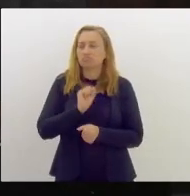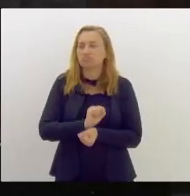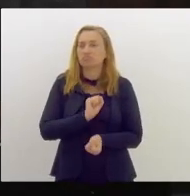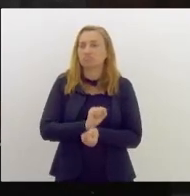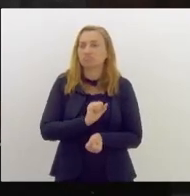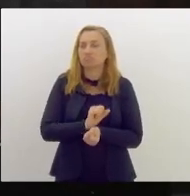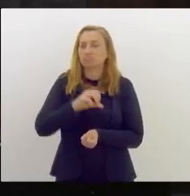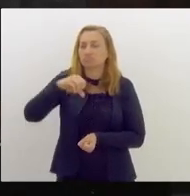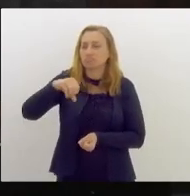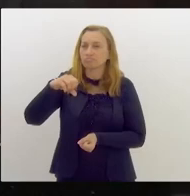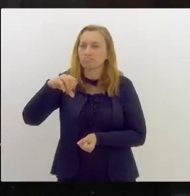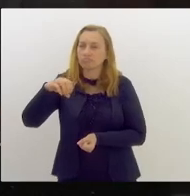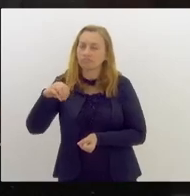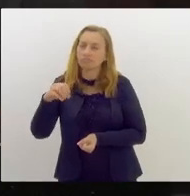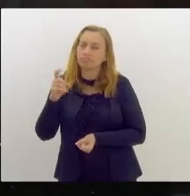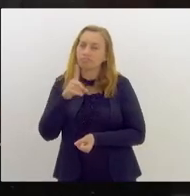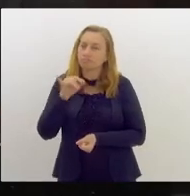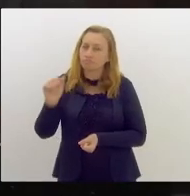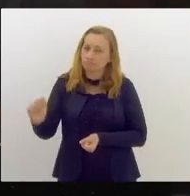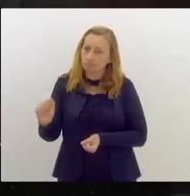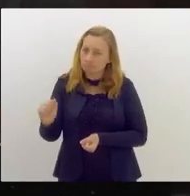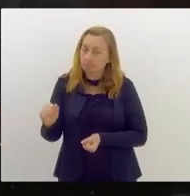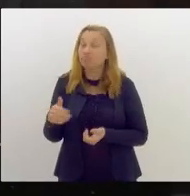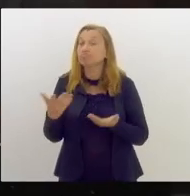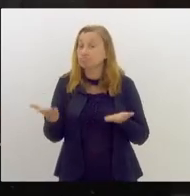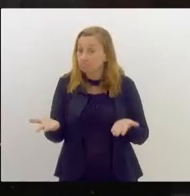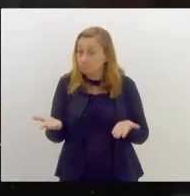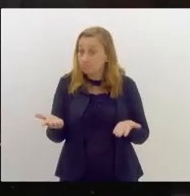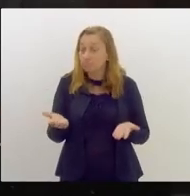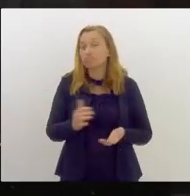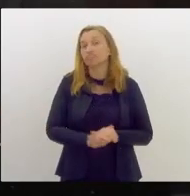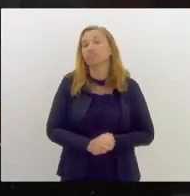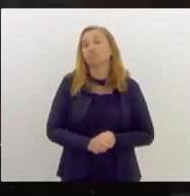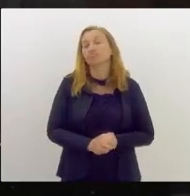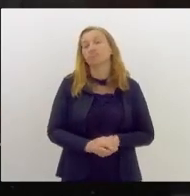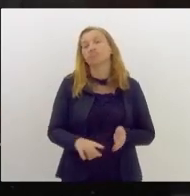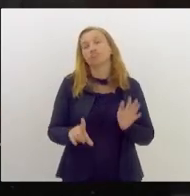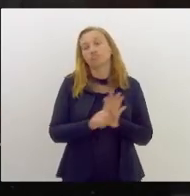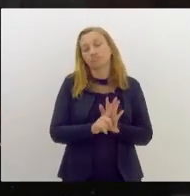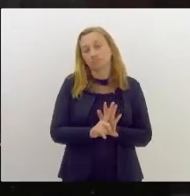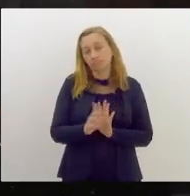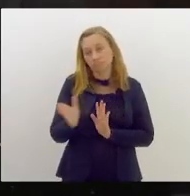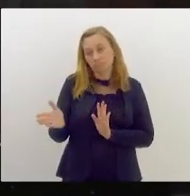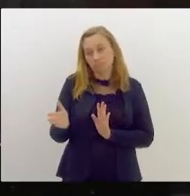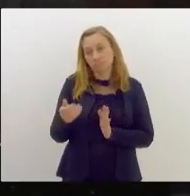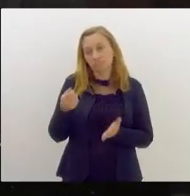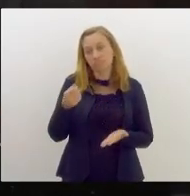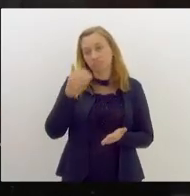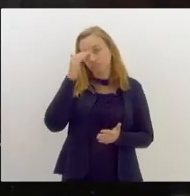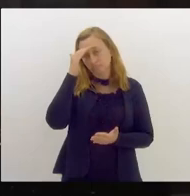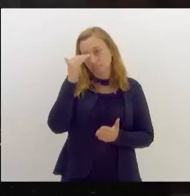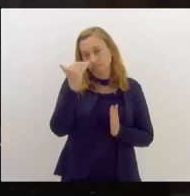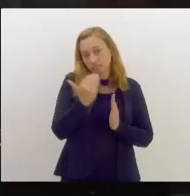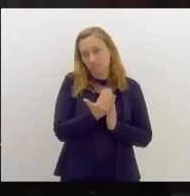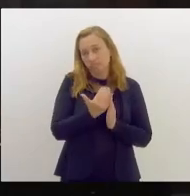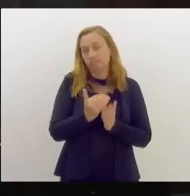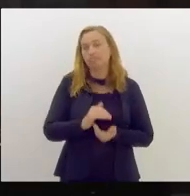90 dias para aquela lei vir a ser cumprida